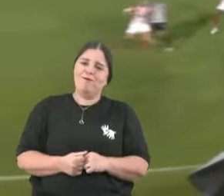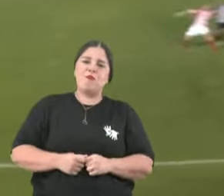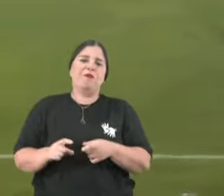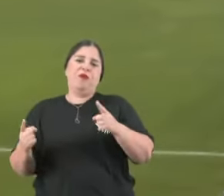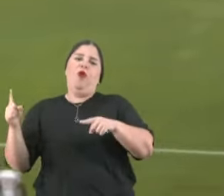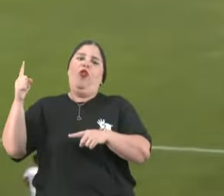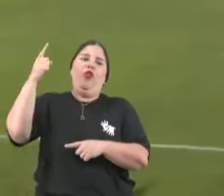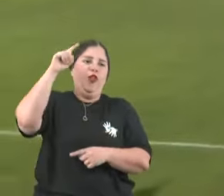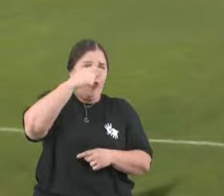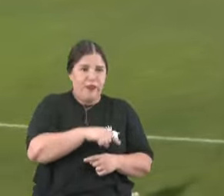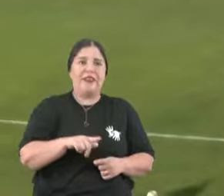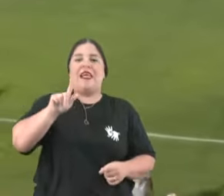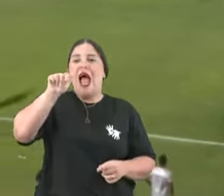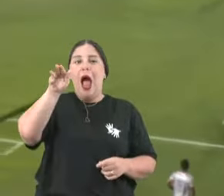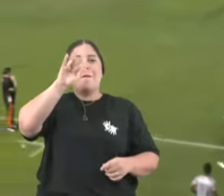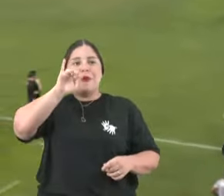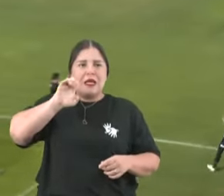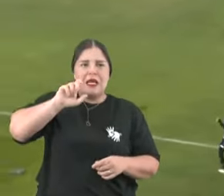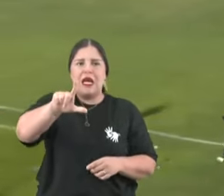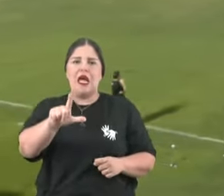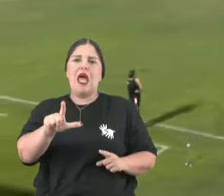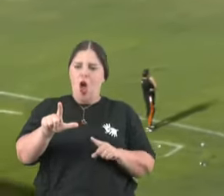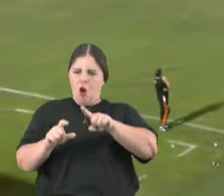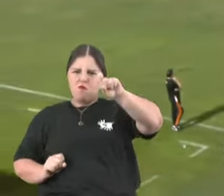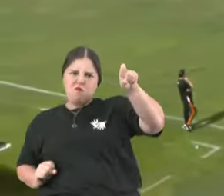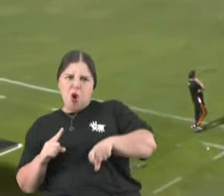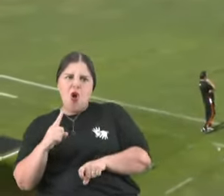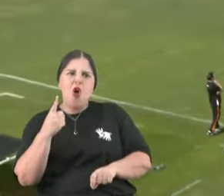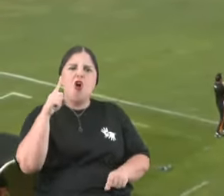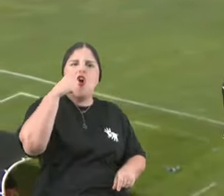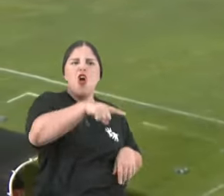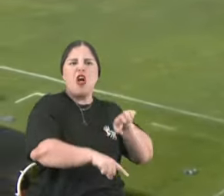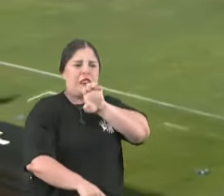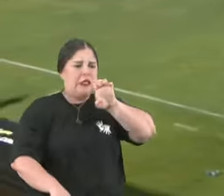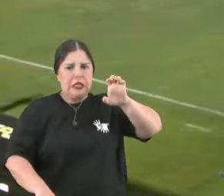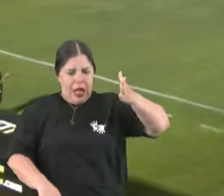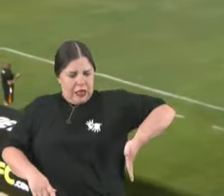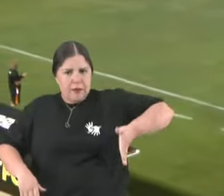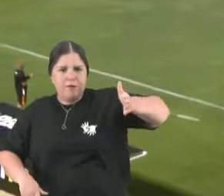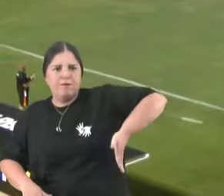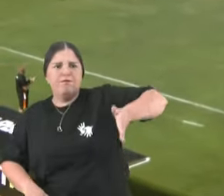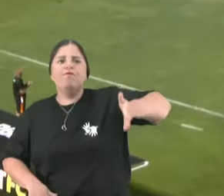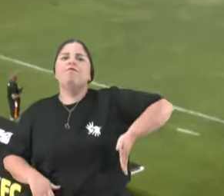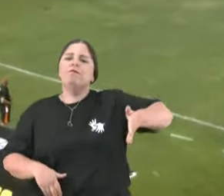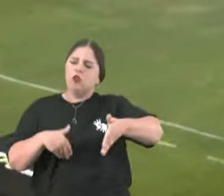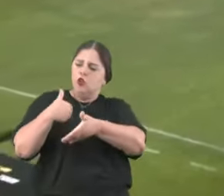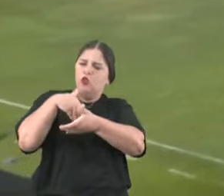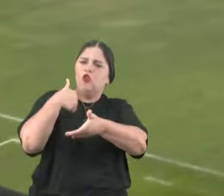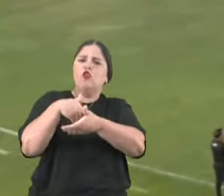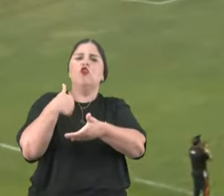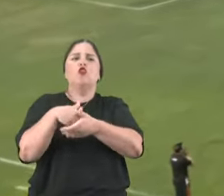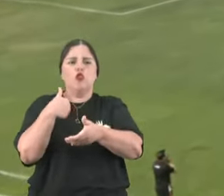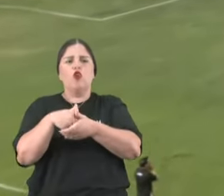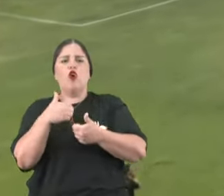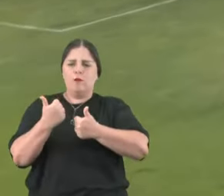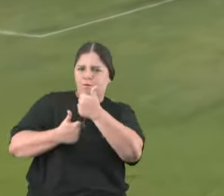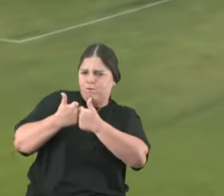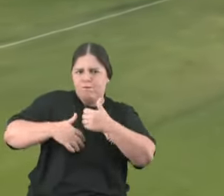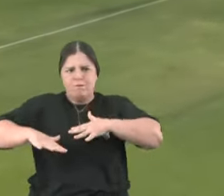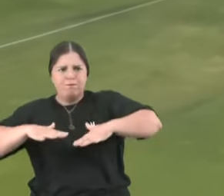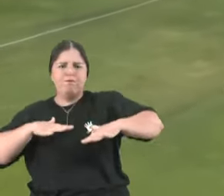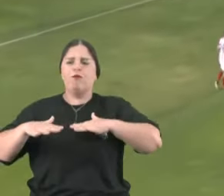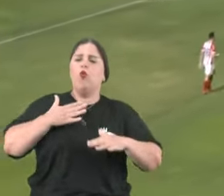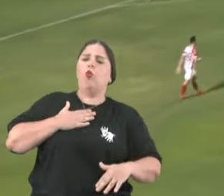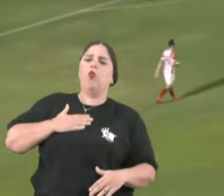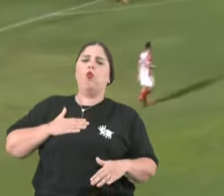Gabriel. Tenta a bola esticada. Aqui do lado esquerdo, cai o jogador do Galo. Num lance de mais tranquilidade, vamos